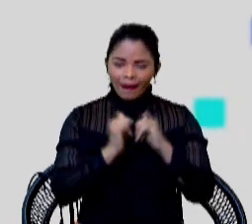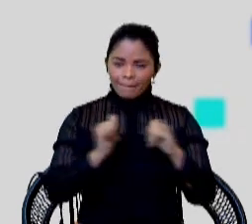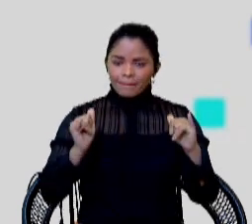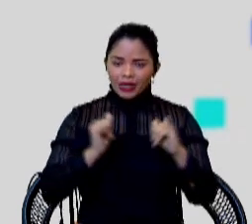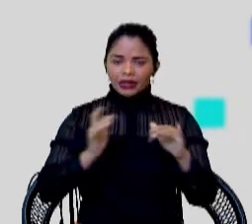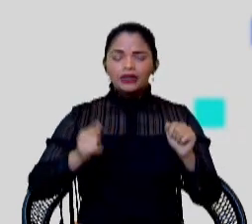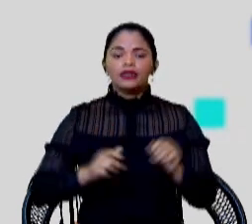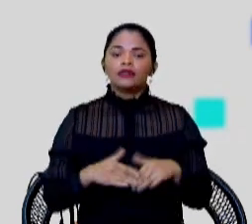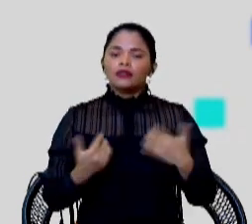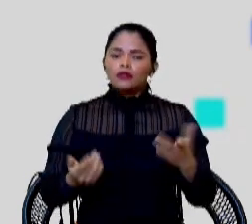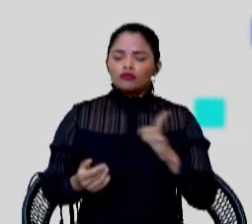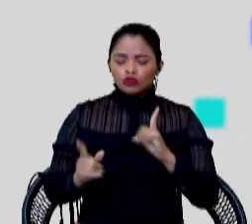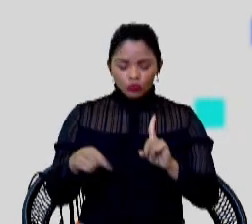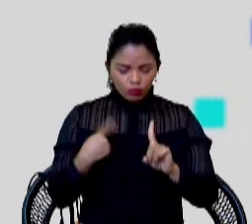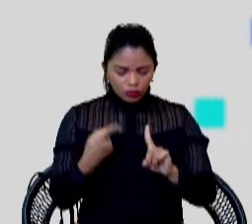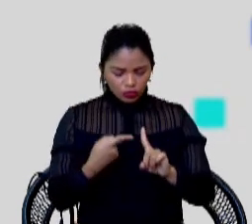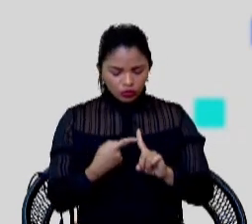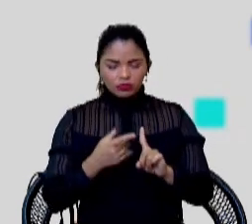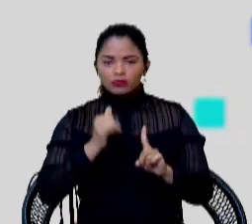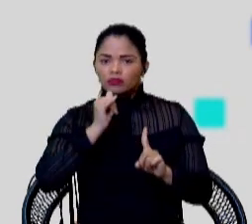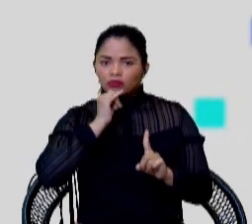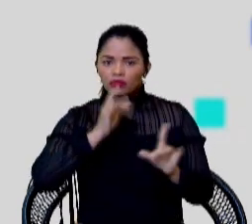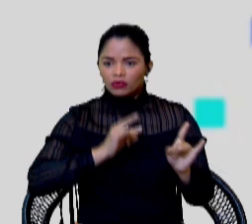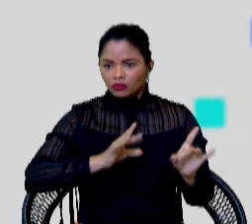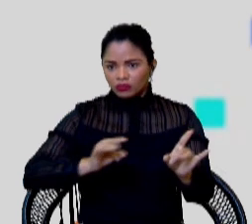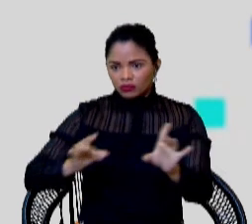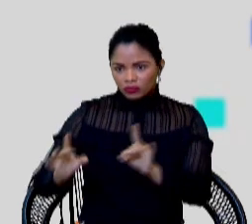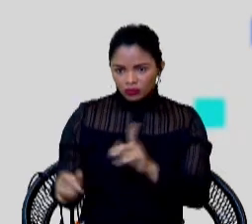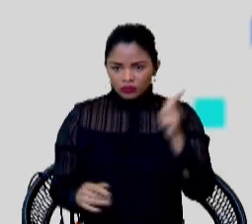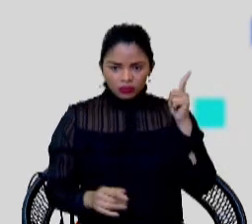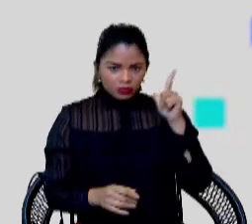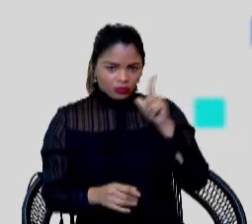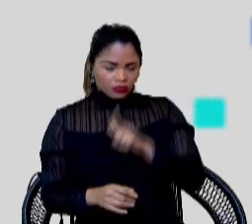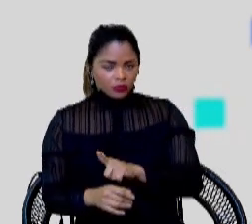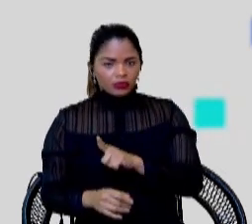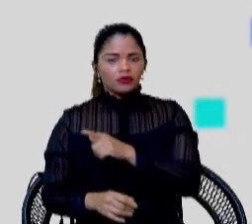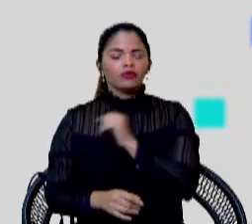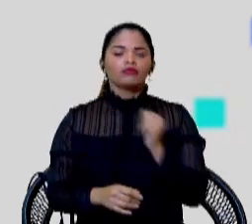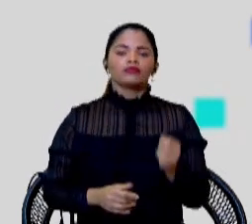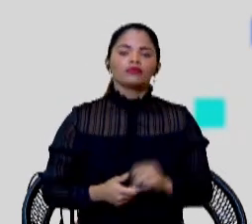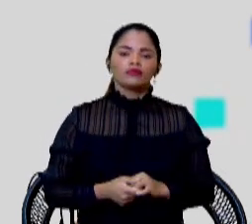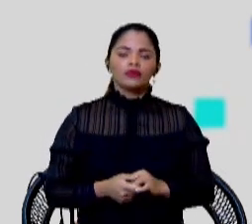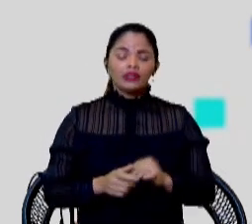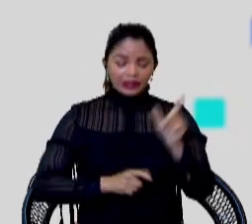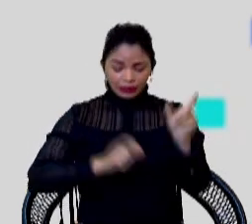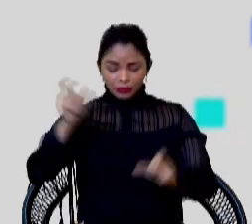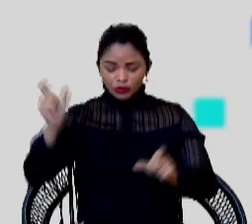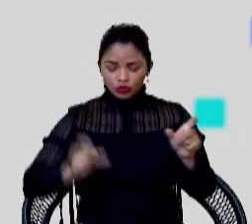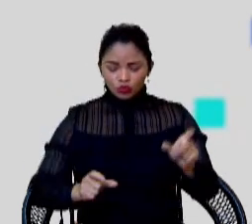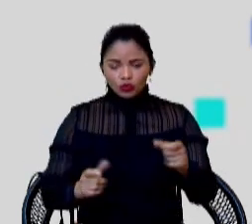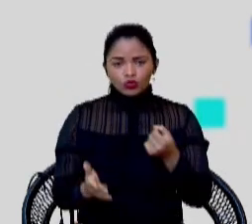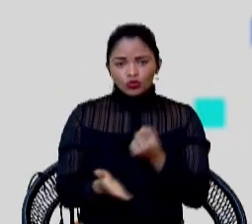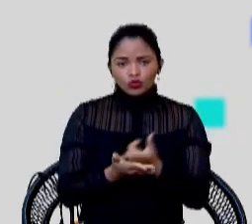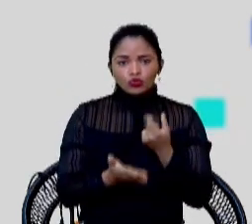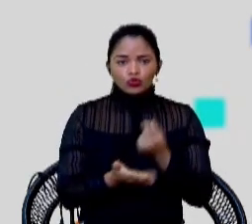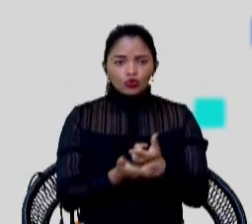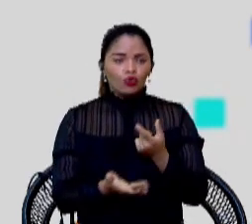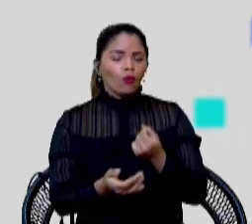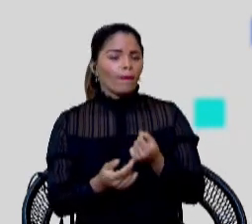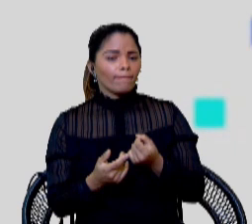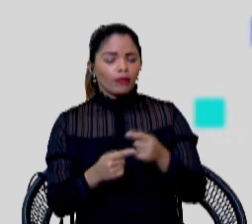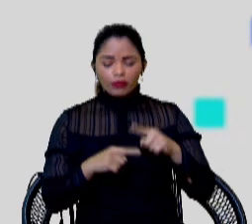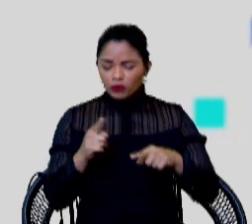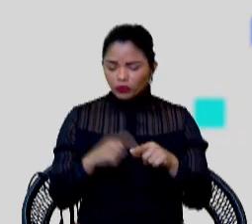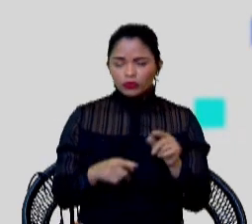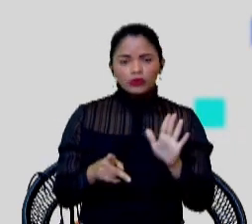campanhas, né? Então, ali eu tenho um objetivo, por exemplo, de vender, de alcançar, de que as pessoas consumam mais um vídeo específico,